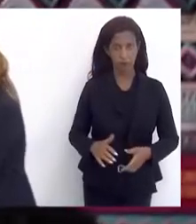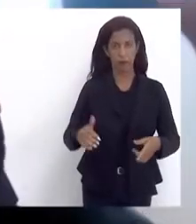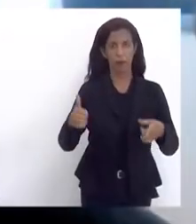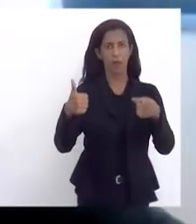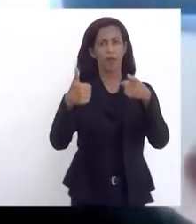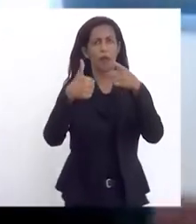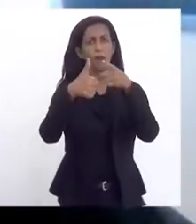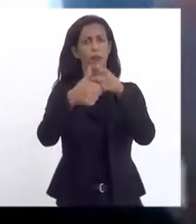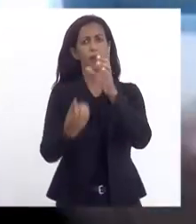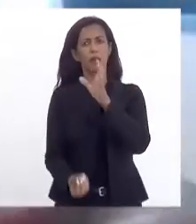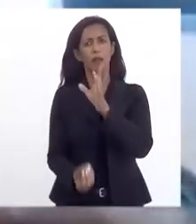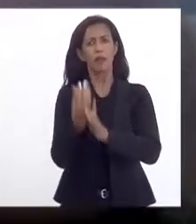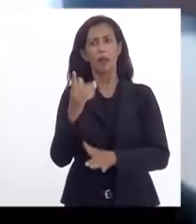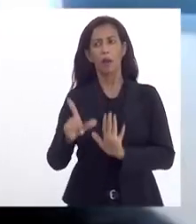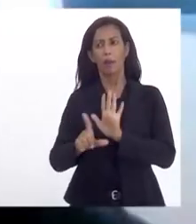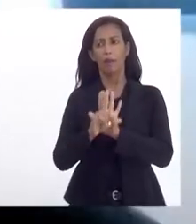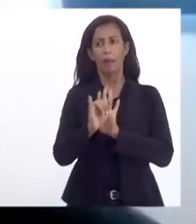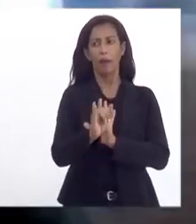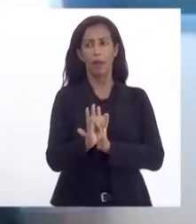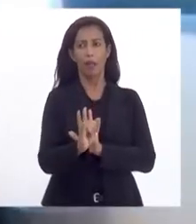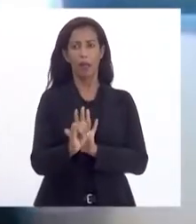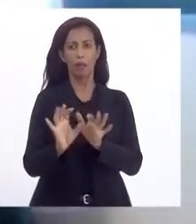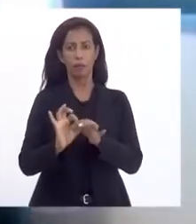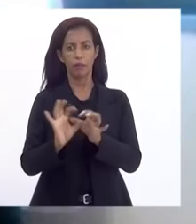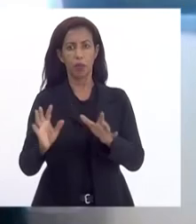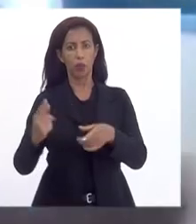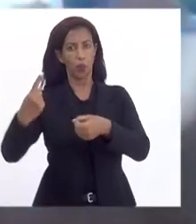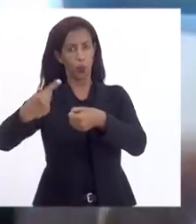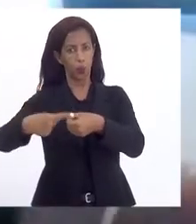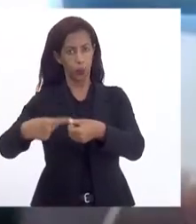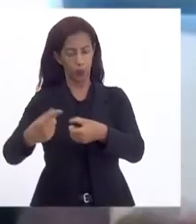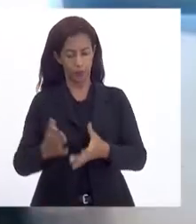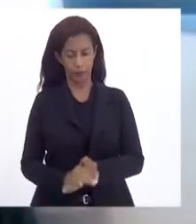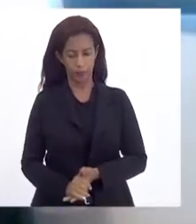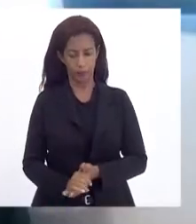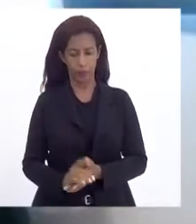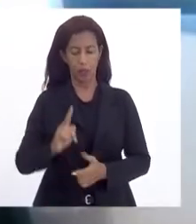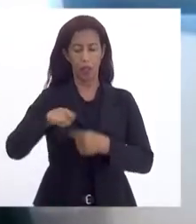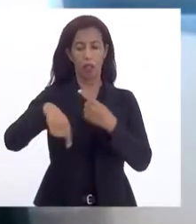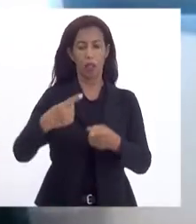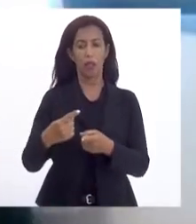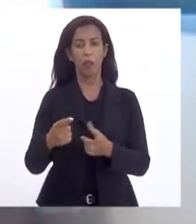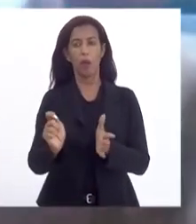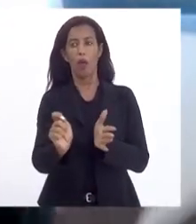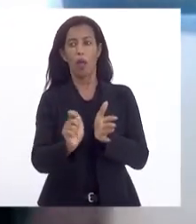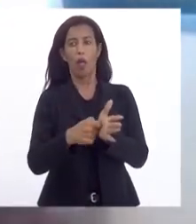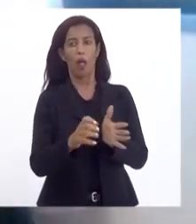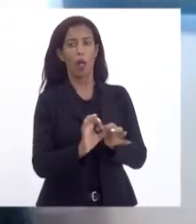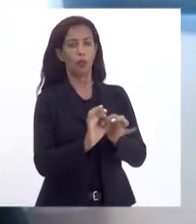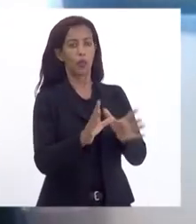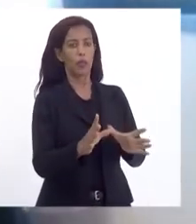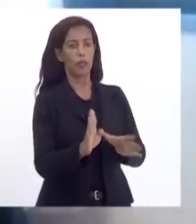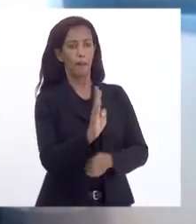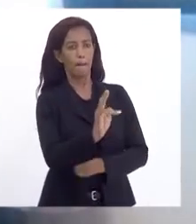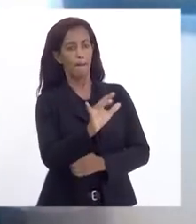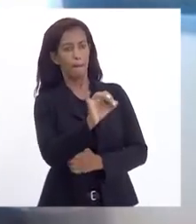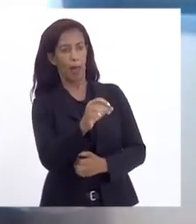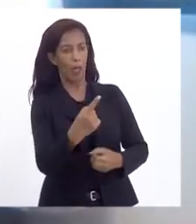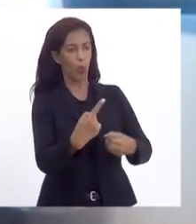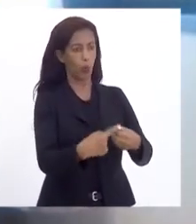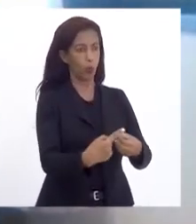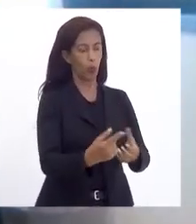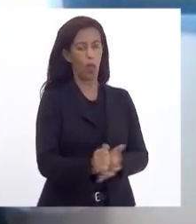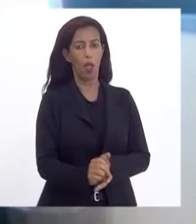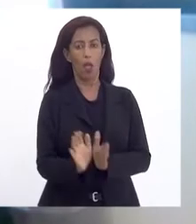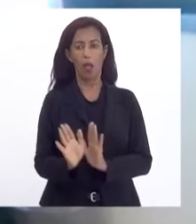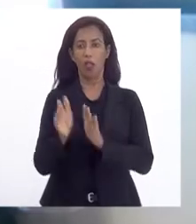uma lei autorizando todos os municípios. Depois cada deputado faz uma autorização para cada bairro. Aí vai chegar um outro